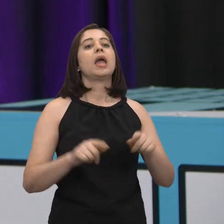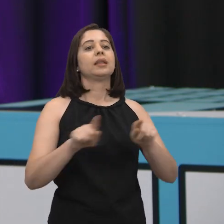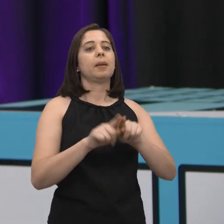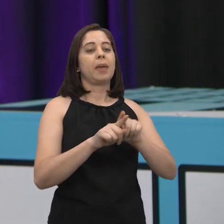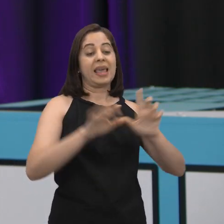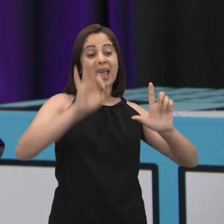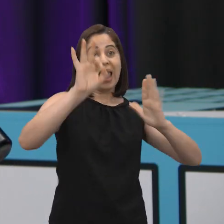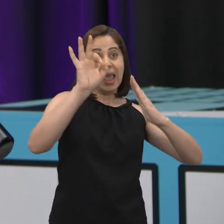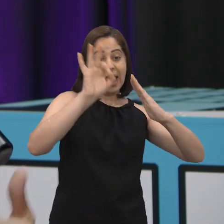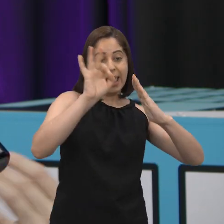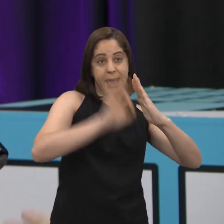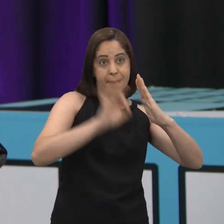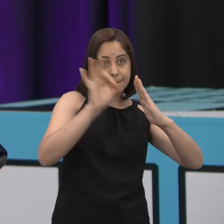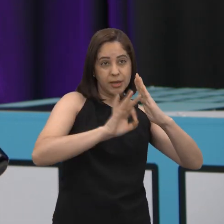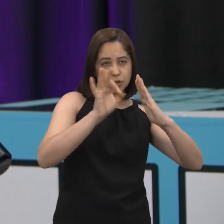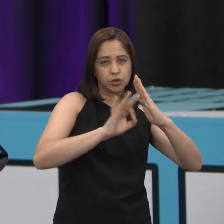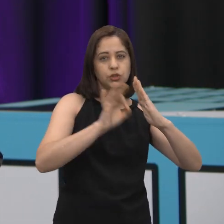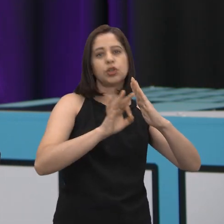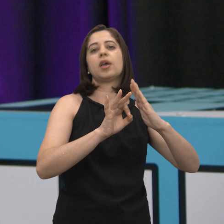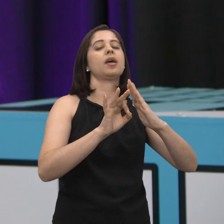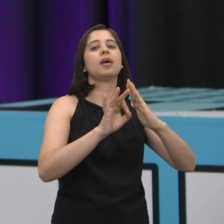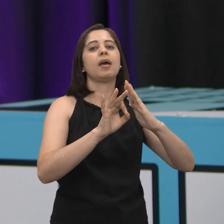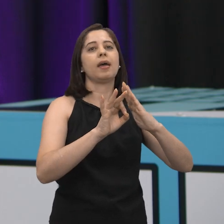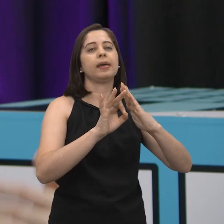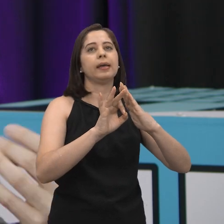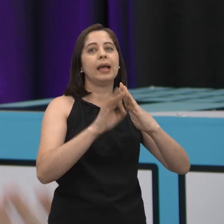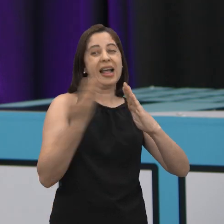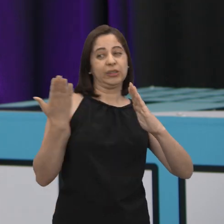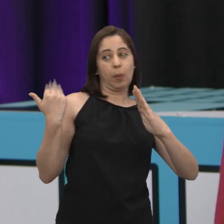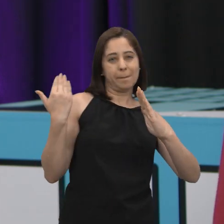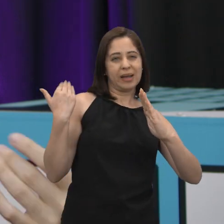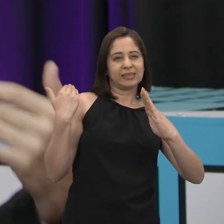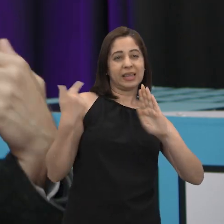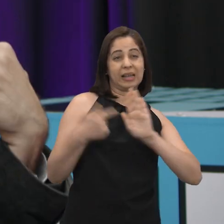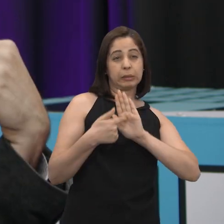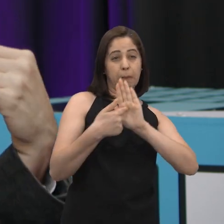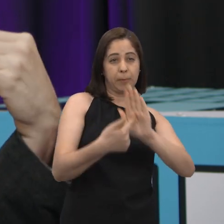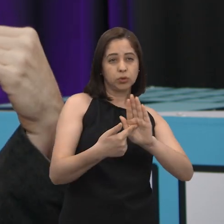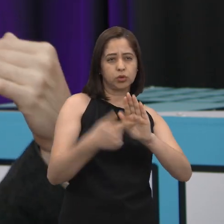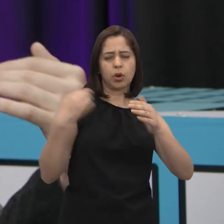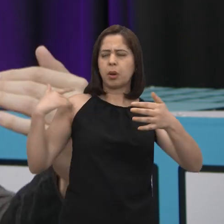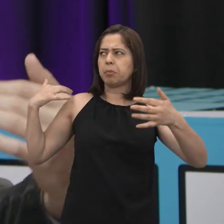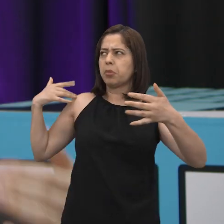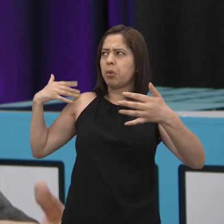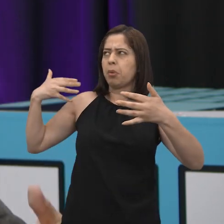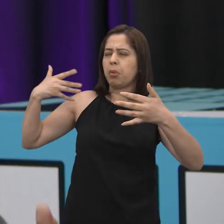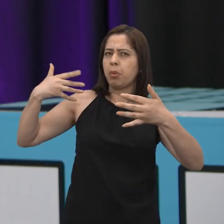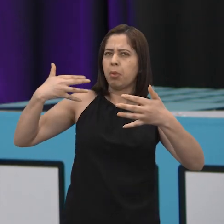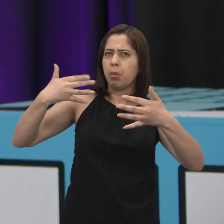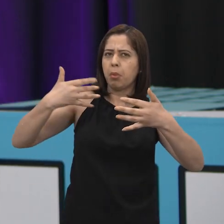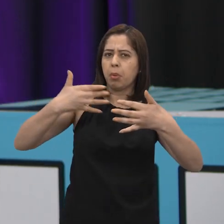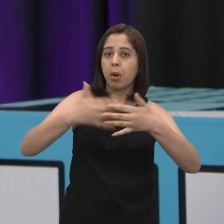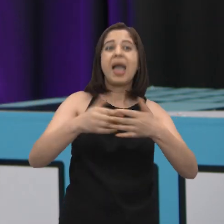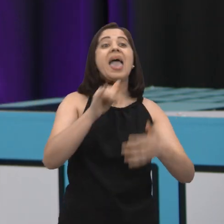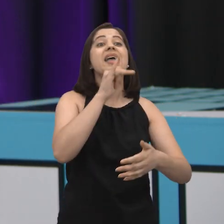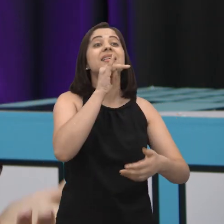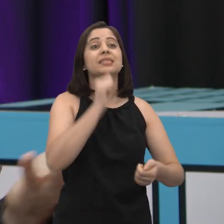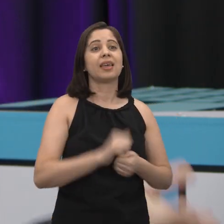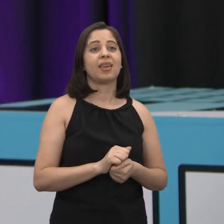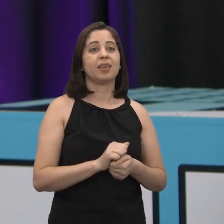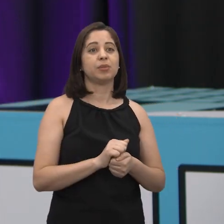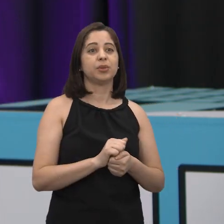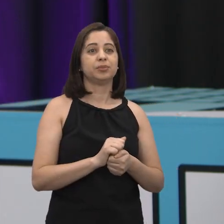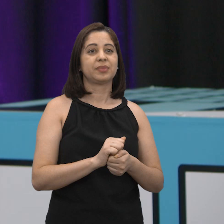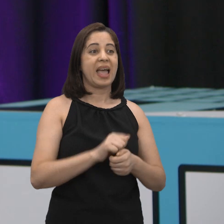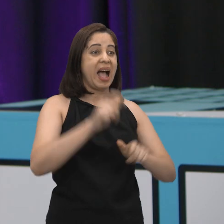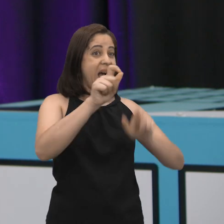relação ao que o IBGE vinha mostrando para a gente, né? E que hoje a gente vê nessa linha histórica, né? Que está se concretizando, por exemplo,